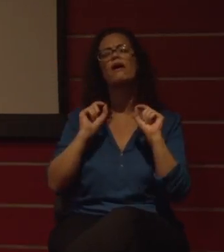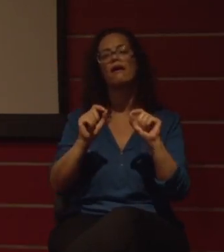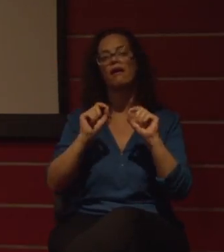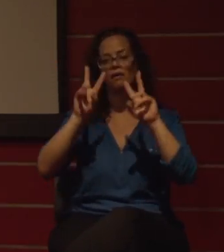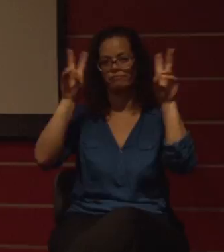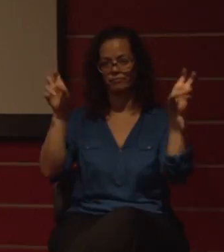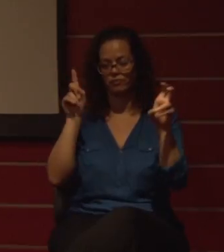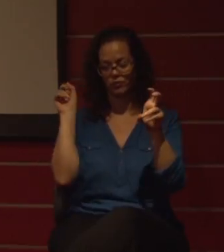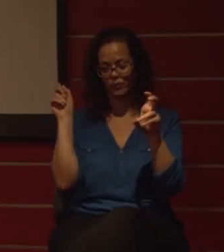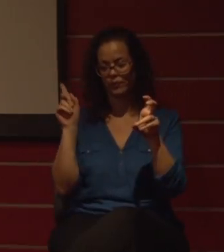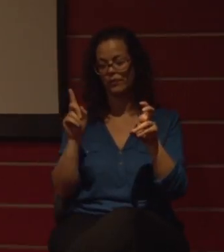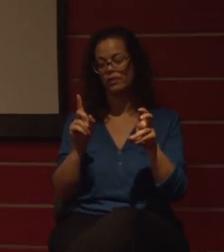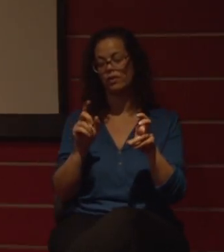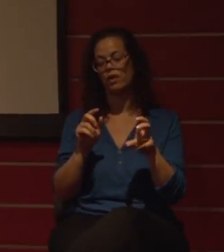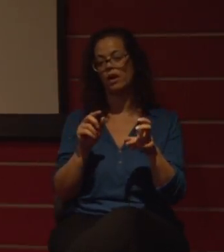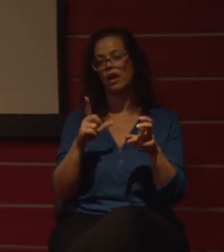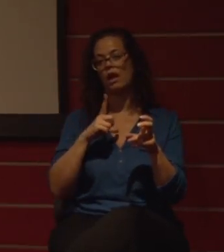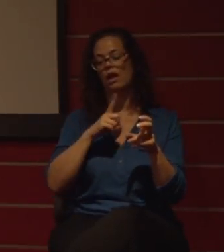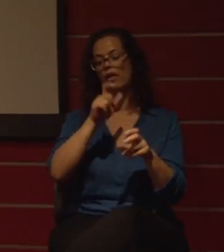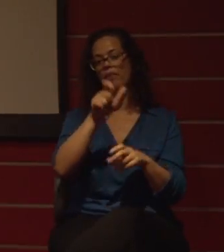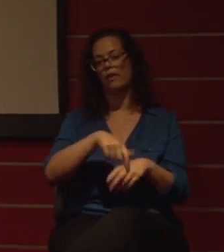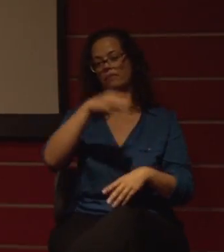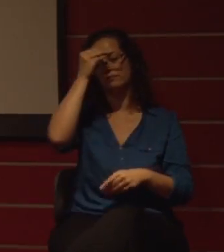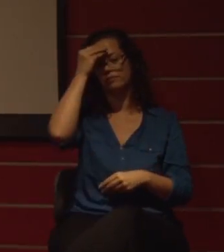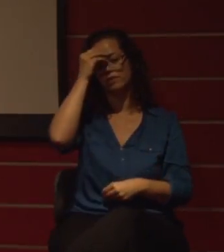n aí o